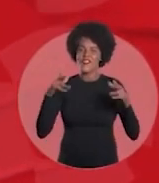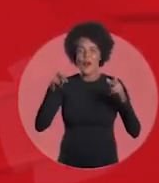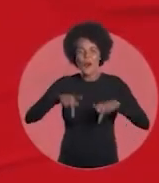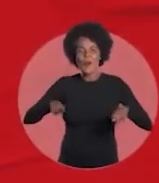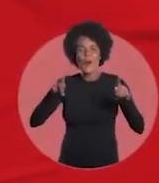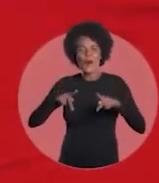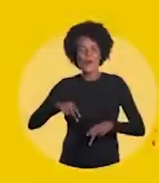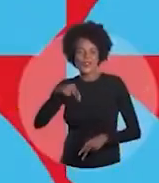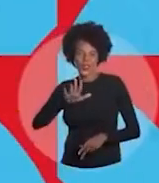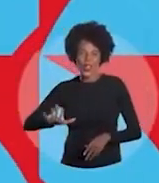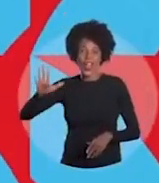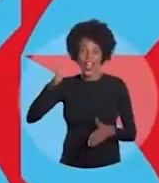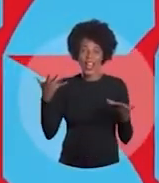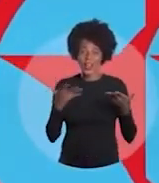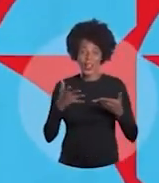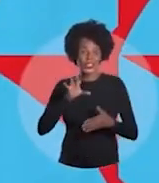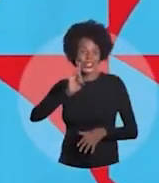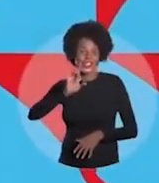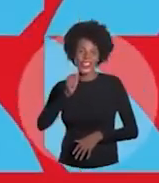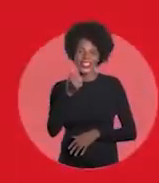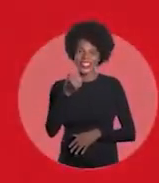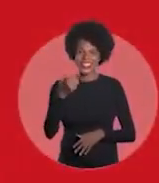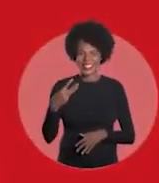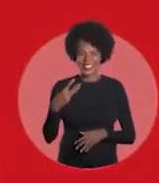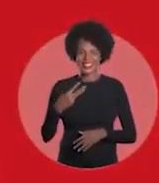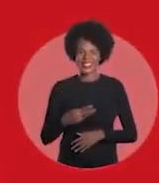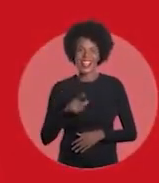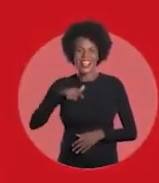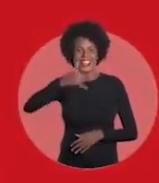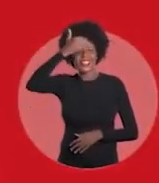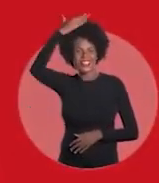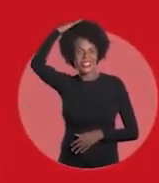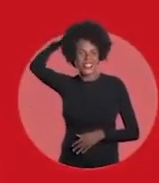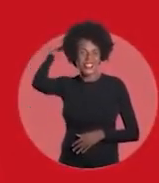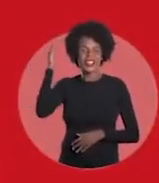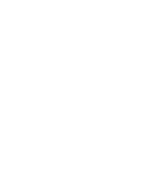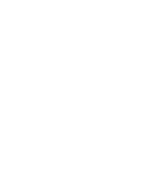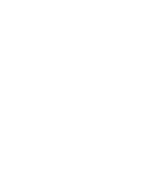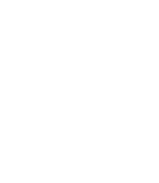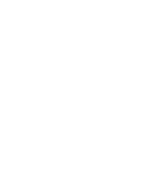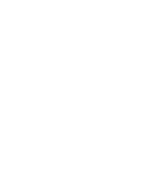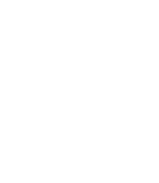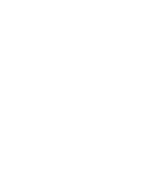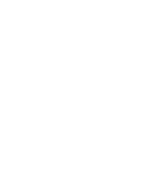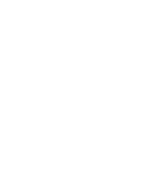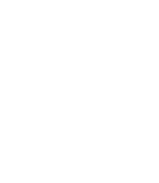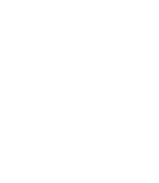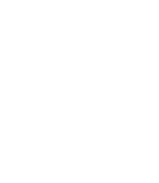nordestino! Agora é só 13. É Jerônimo e Lula.